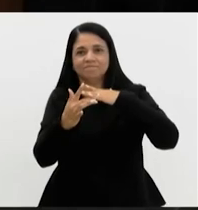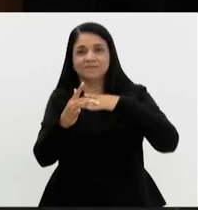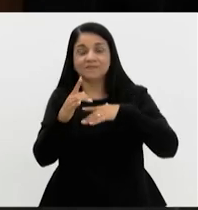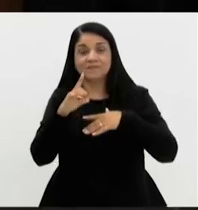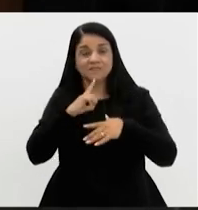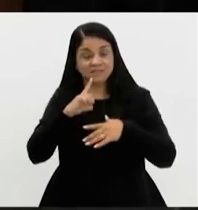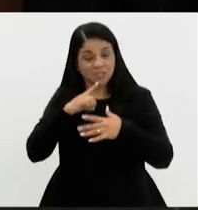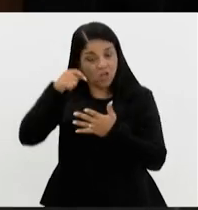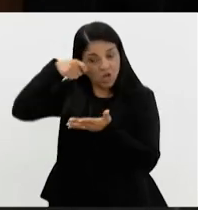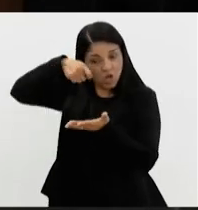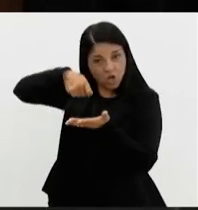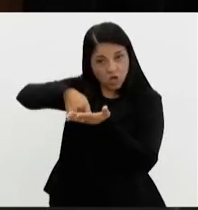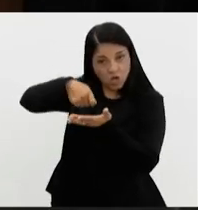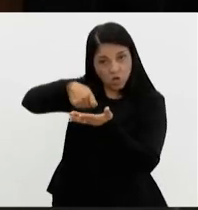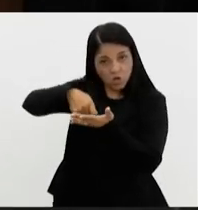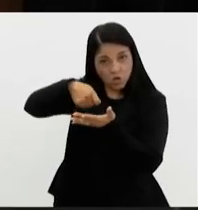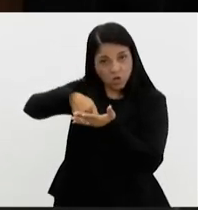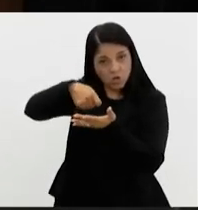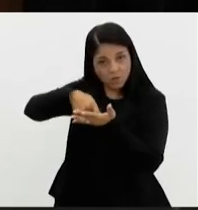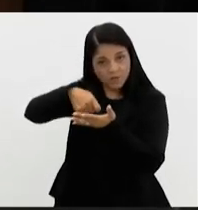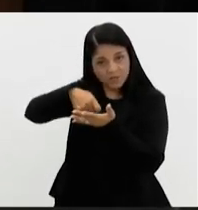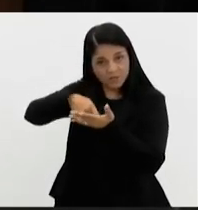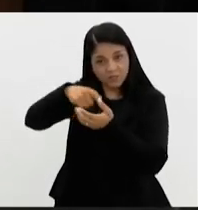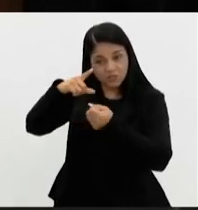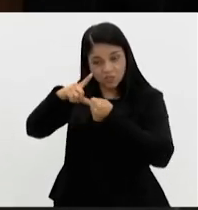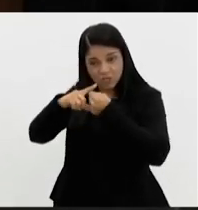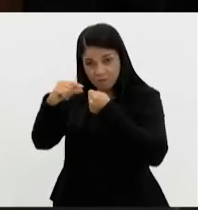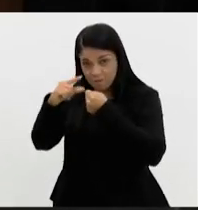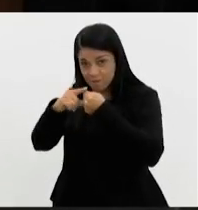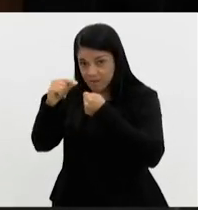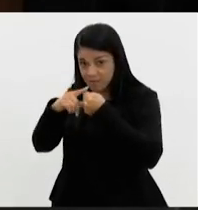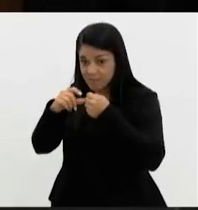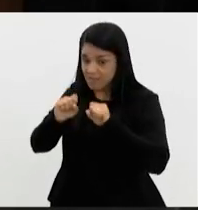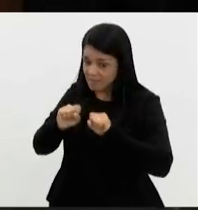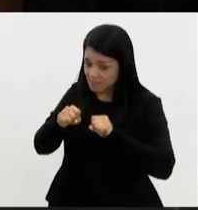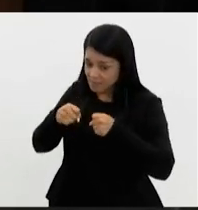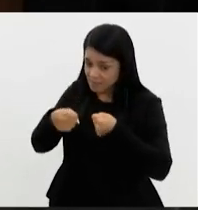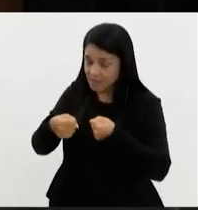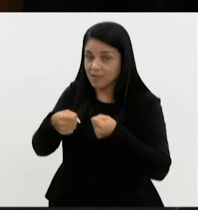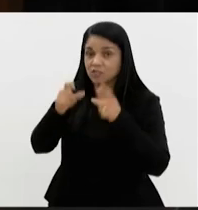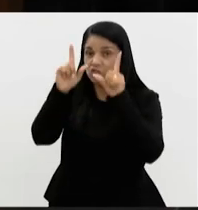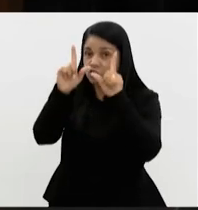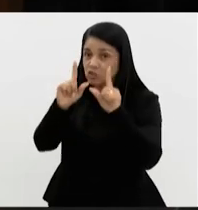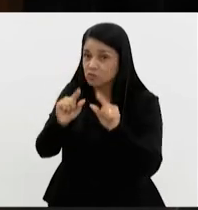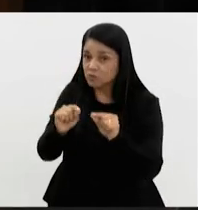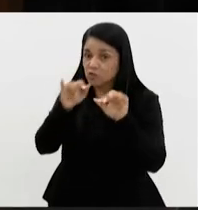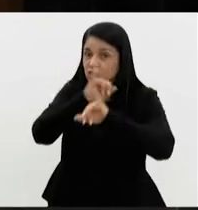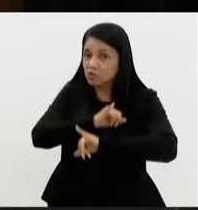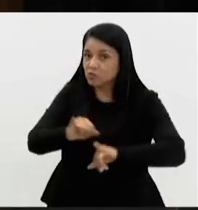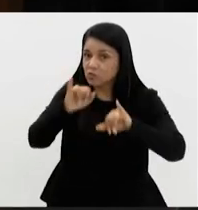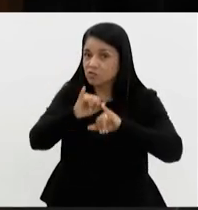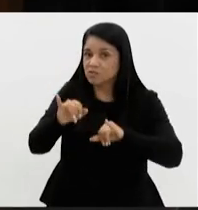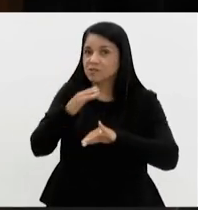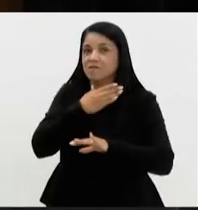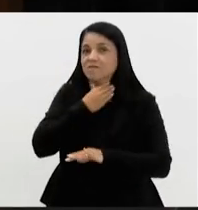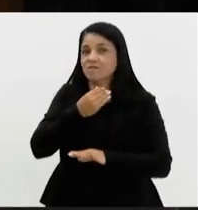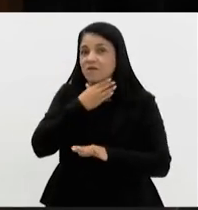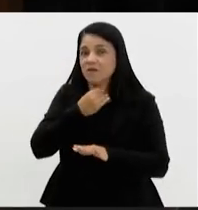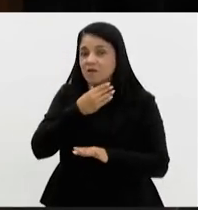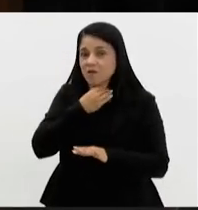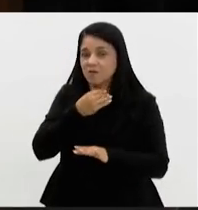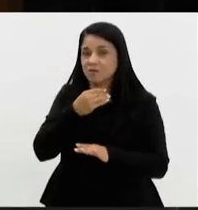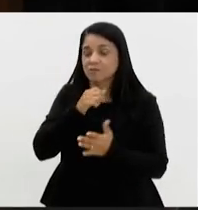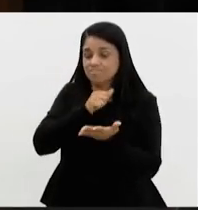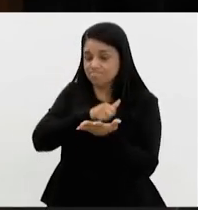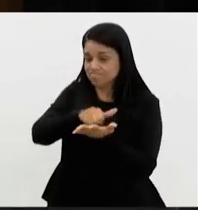obrigação de empreender os esforços de impedir ou diminuir a circulação de Notícias falsas sobre pena de